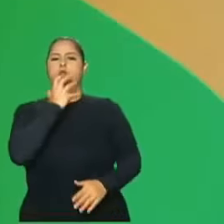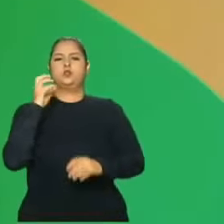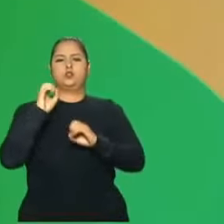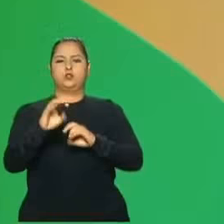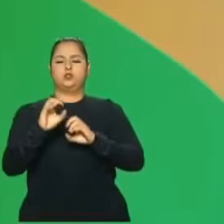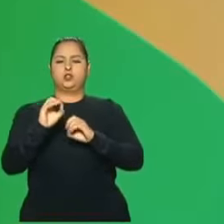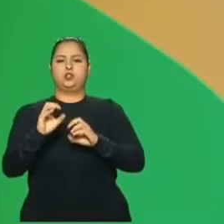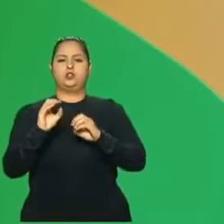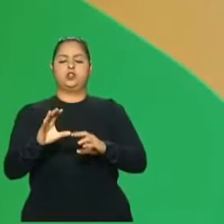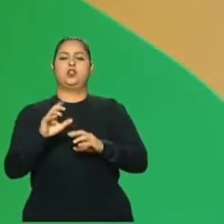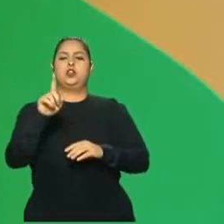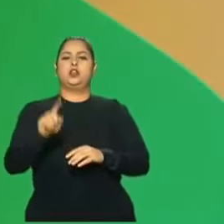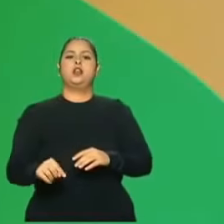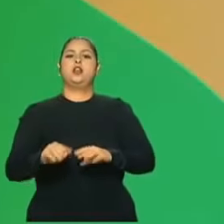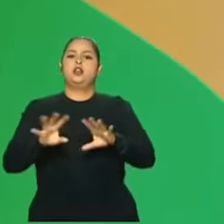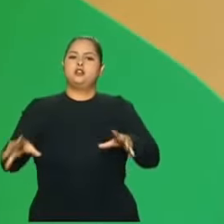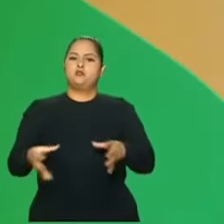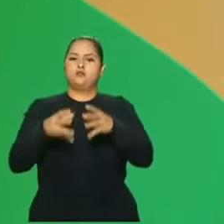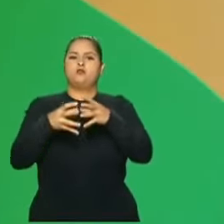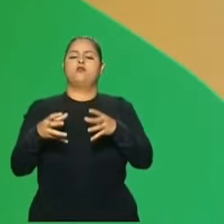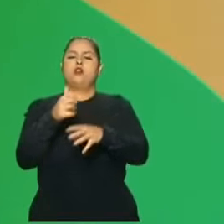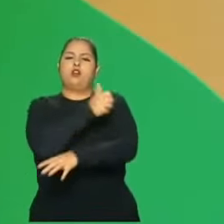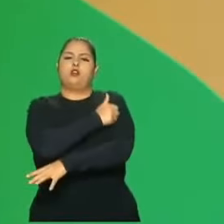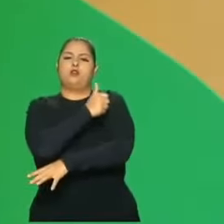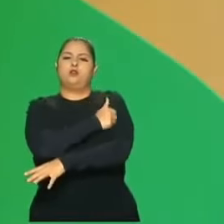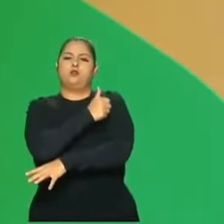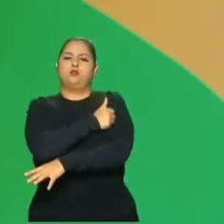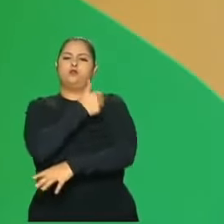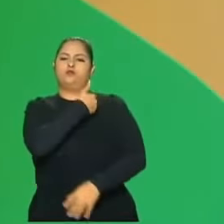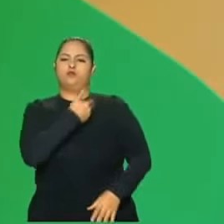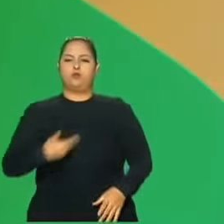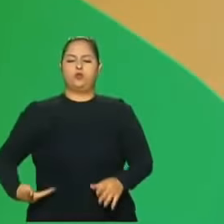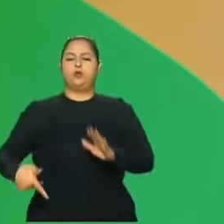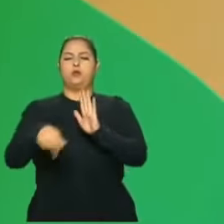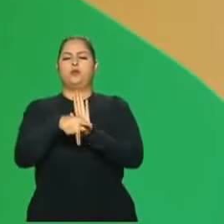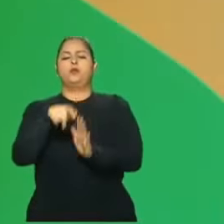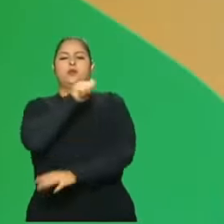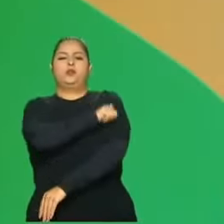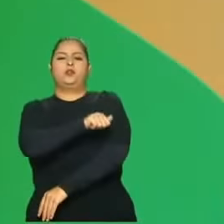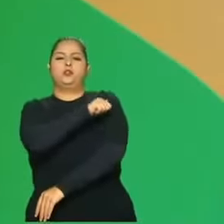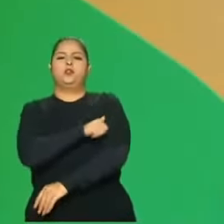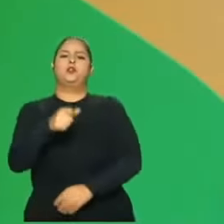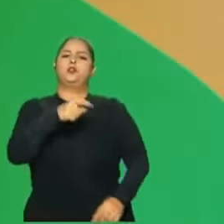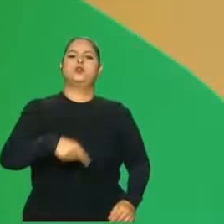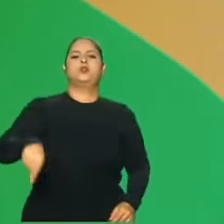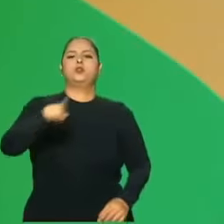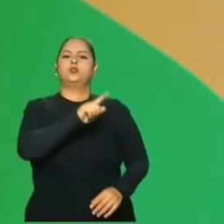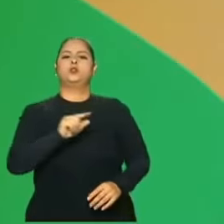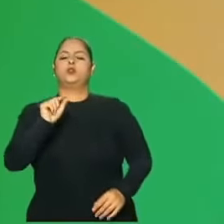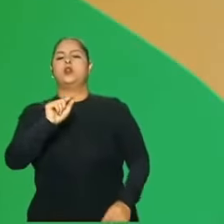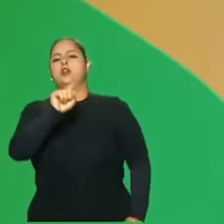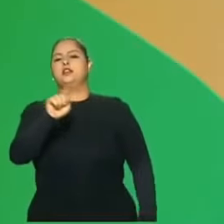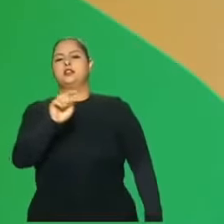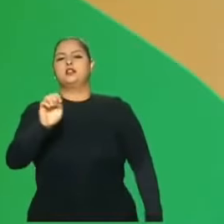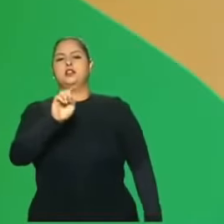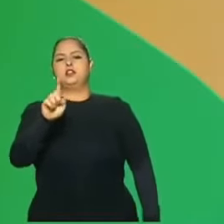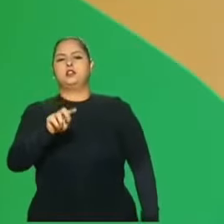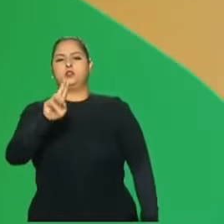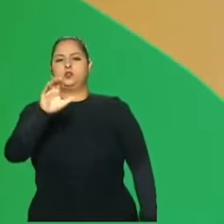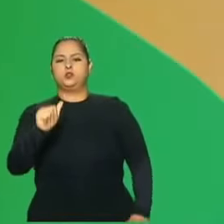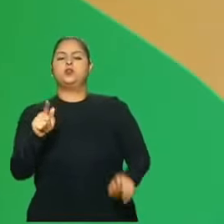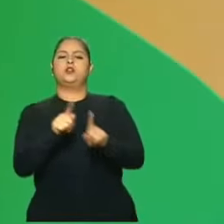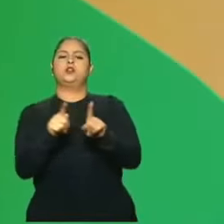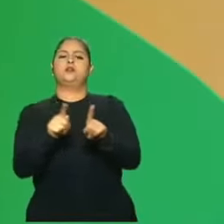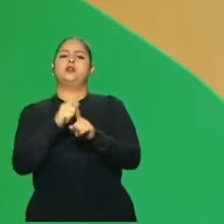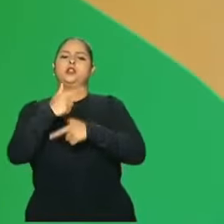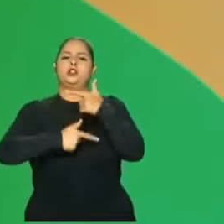O coral é formado por alunos da Rede Pública do Rio de Janeiro, uma rede com a qual nosso saudoso Zé Zuca também trabalhou,